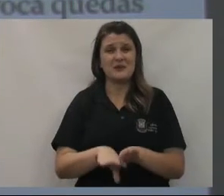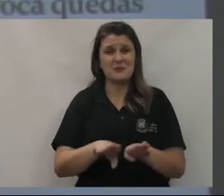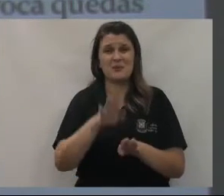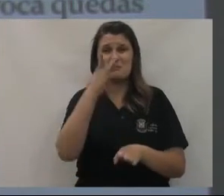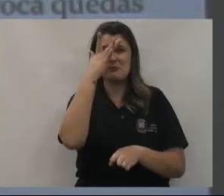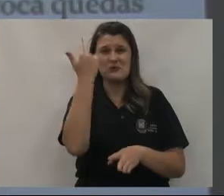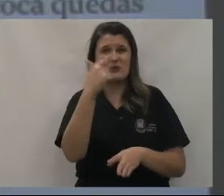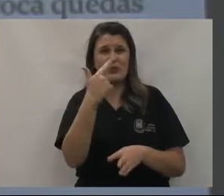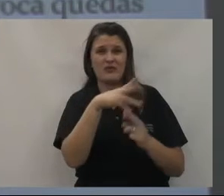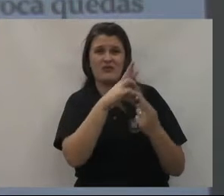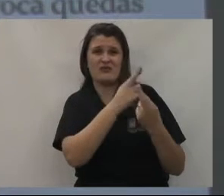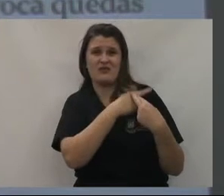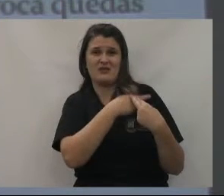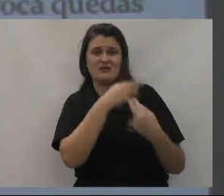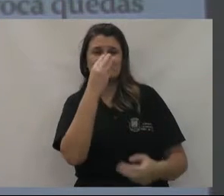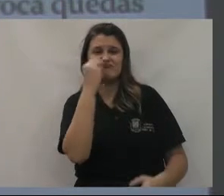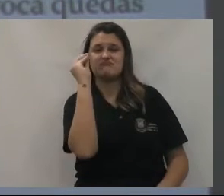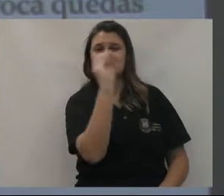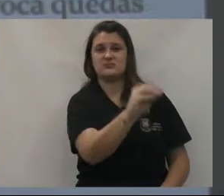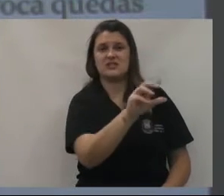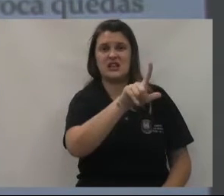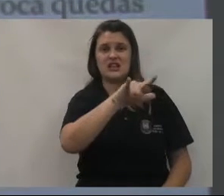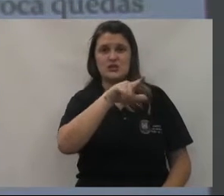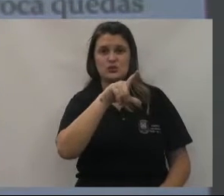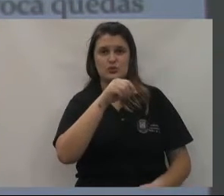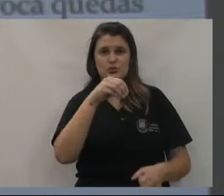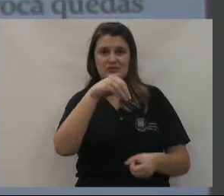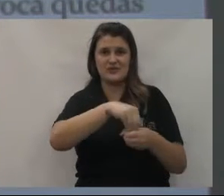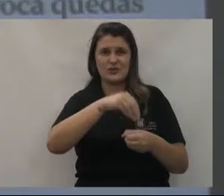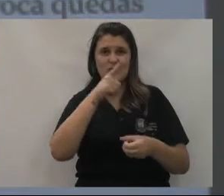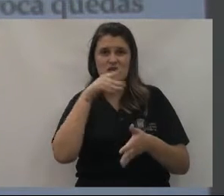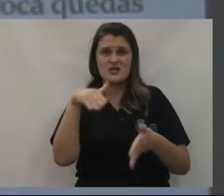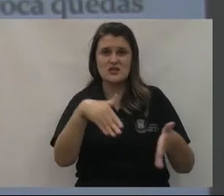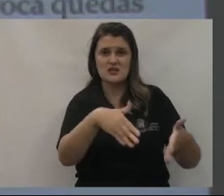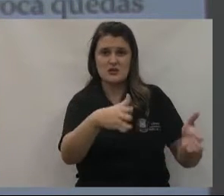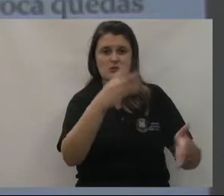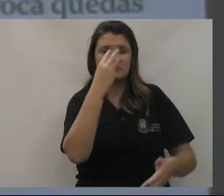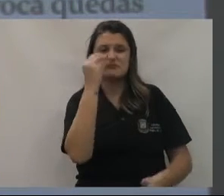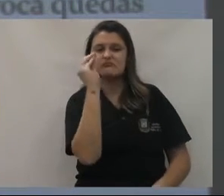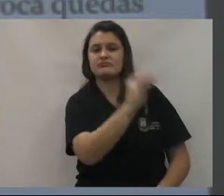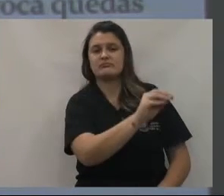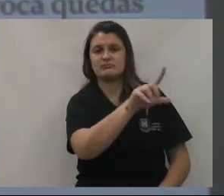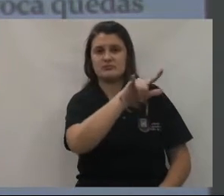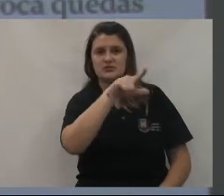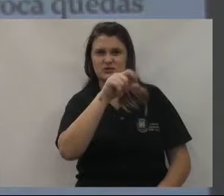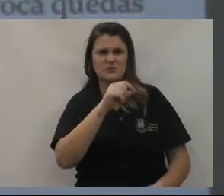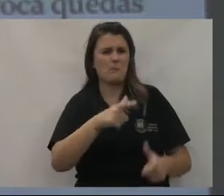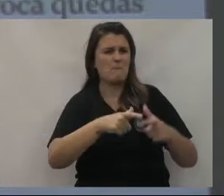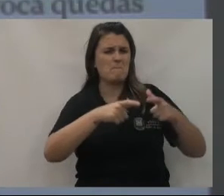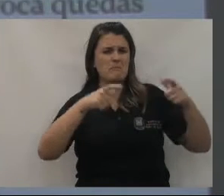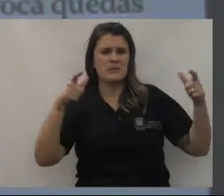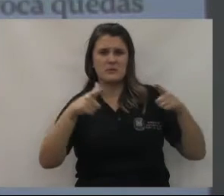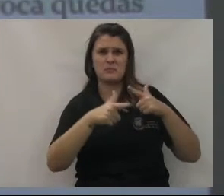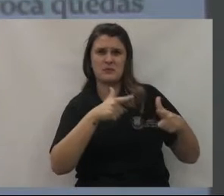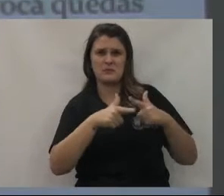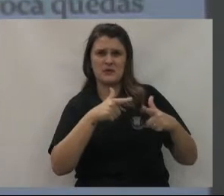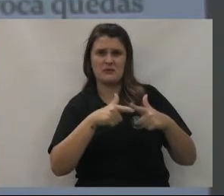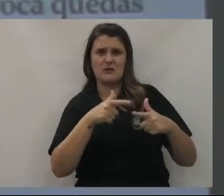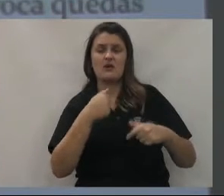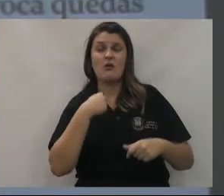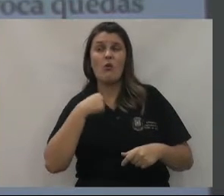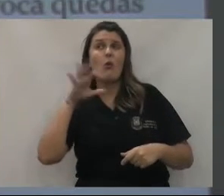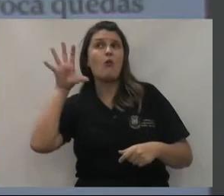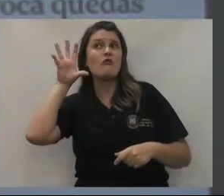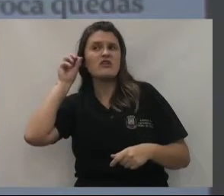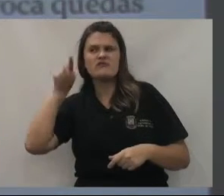no rio, tóxicos ou não, entre outros. O lixo é um grande problema. Eu escutei agora há pouco falando de